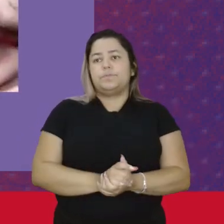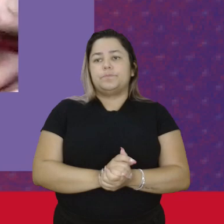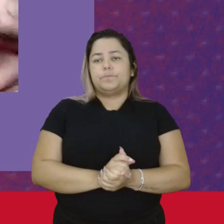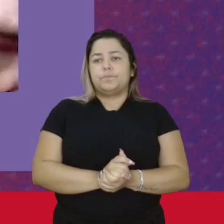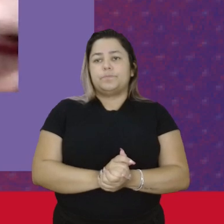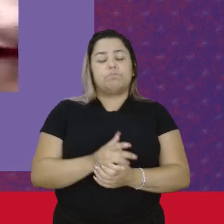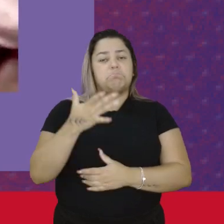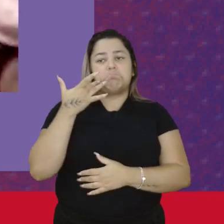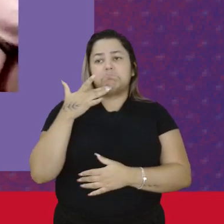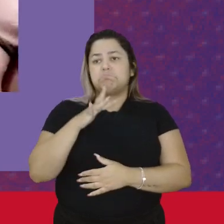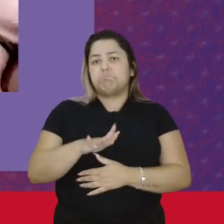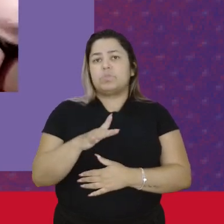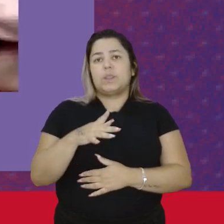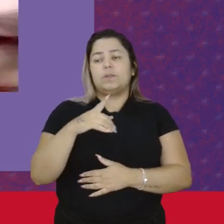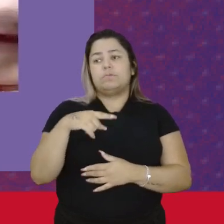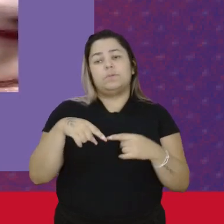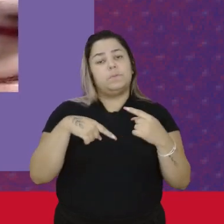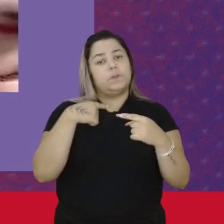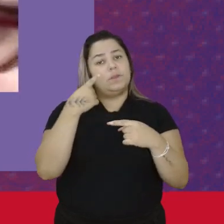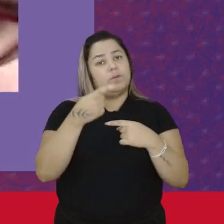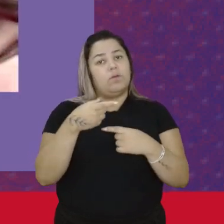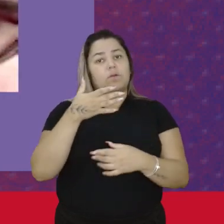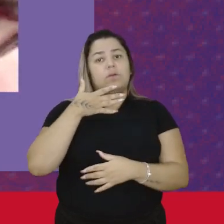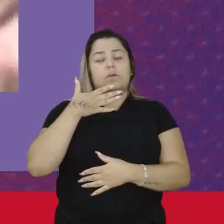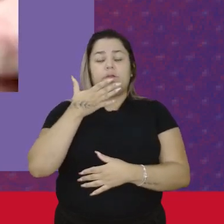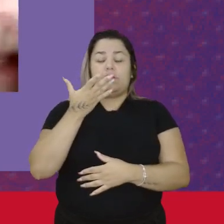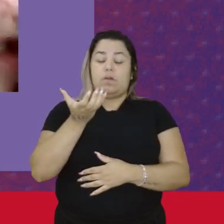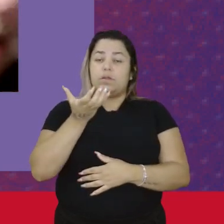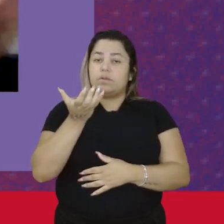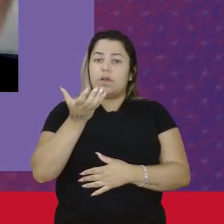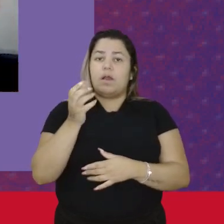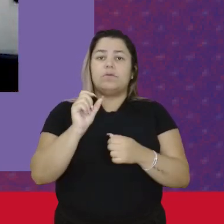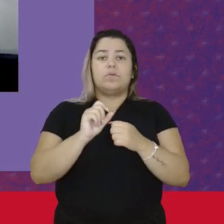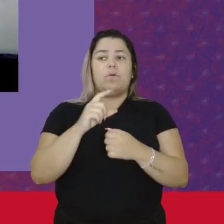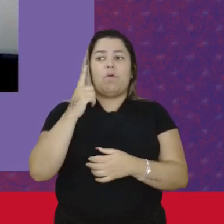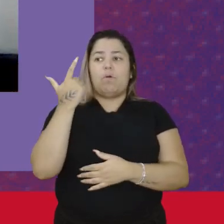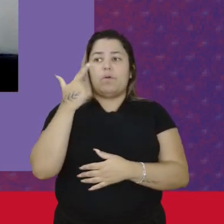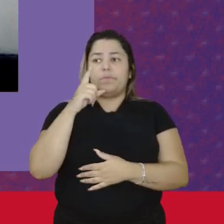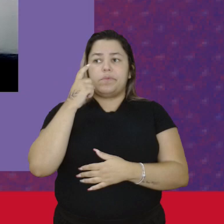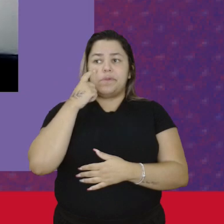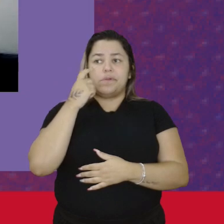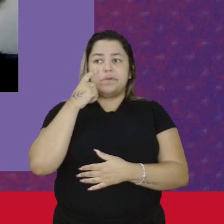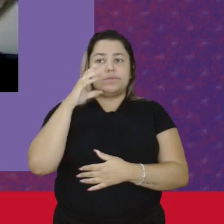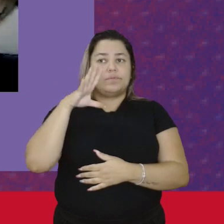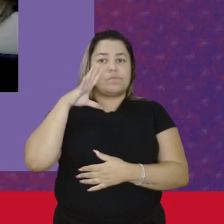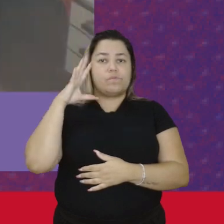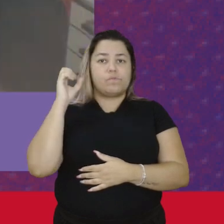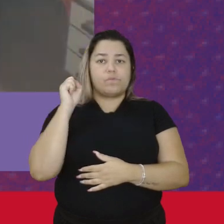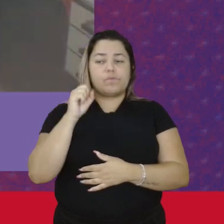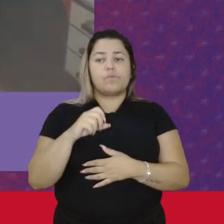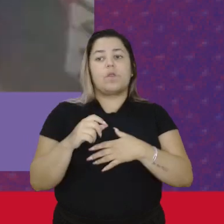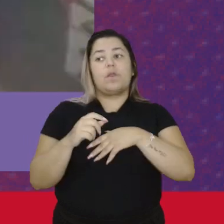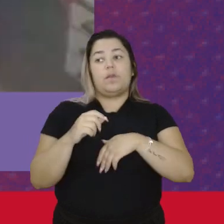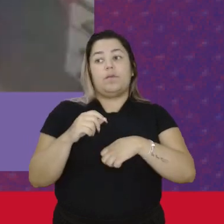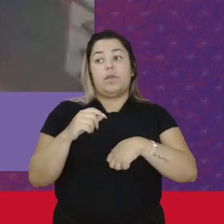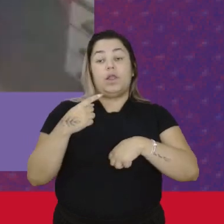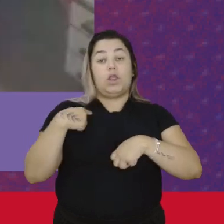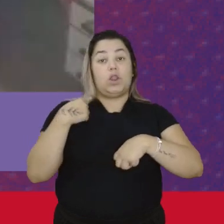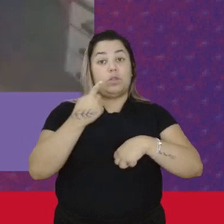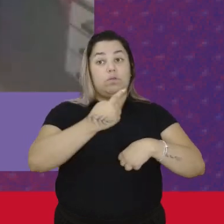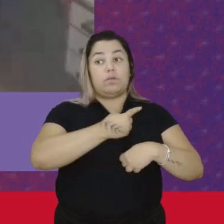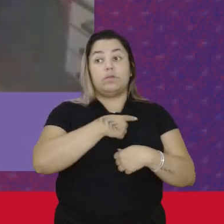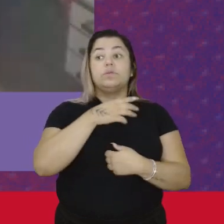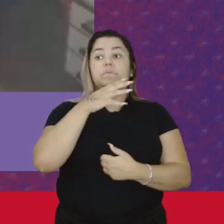Não sei, eu depois queria fazer uma outra observação, mas deixa eu ouvir um pouco aqui. Nossa, que bom que